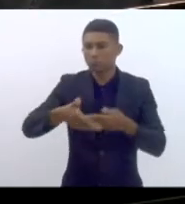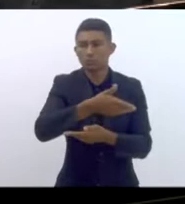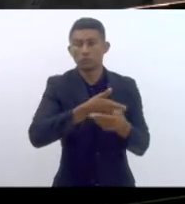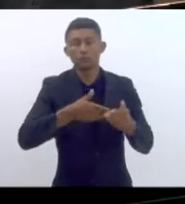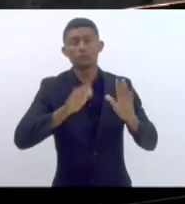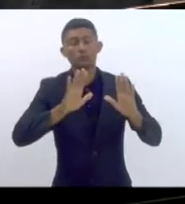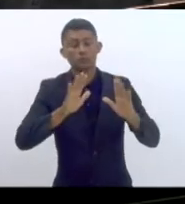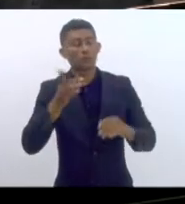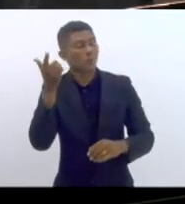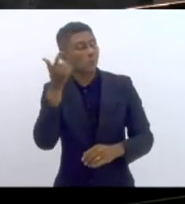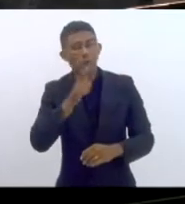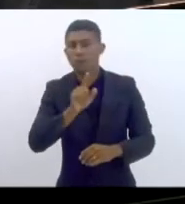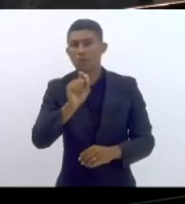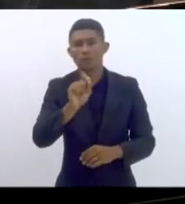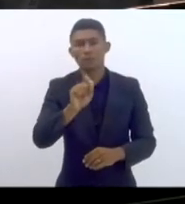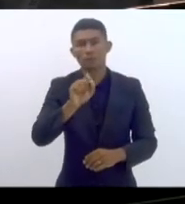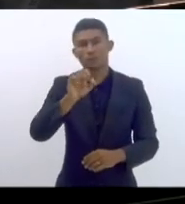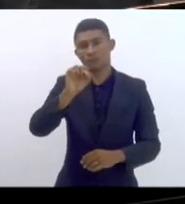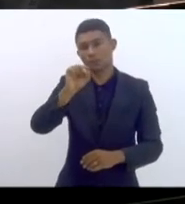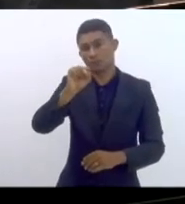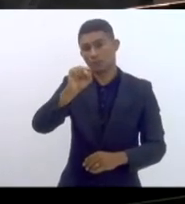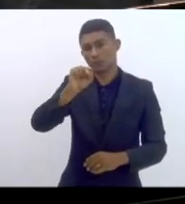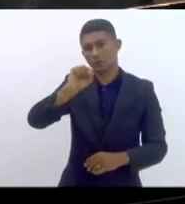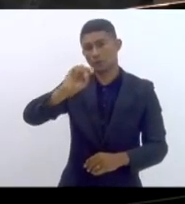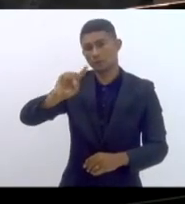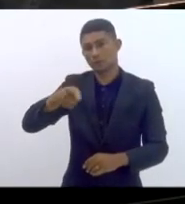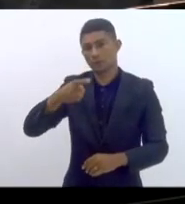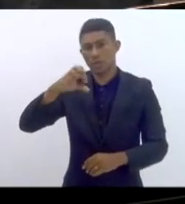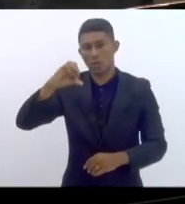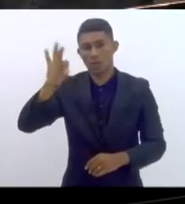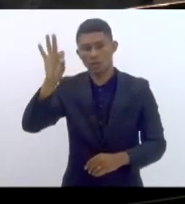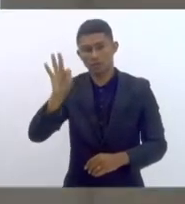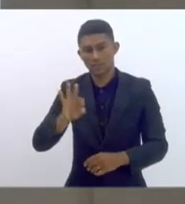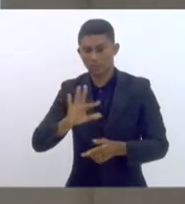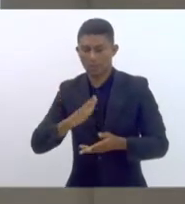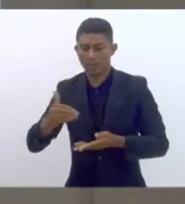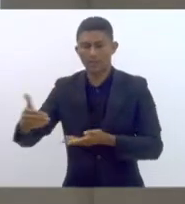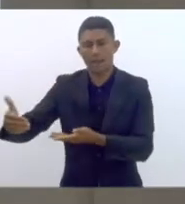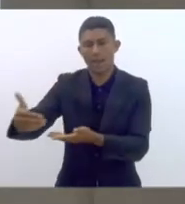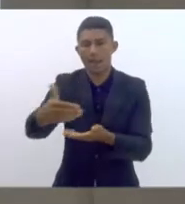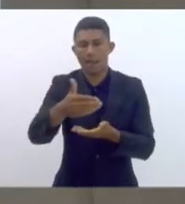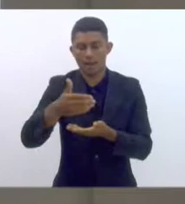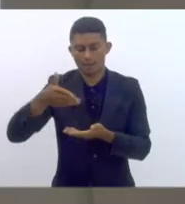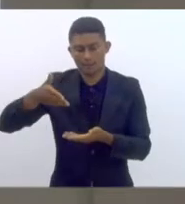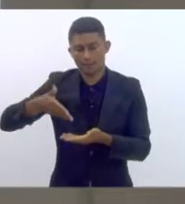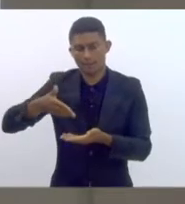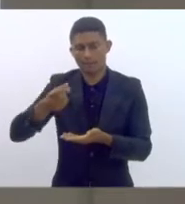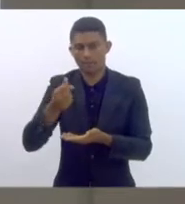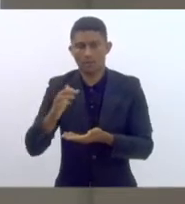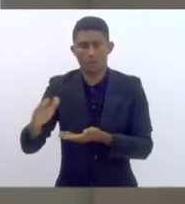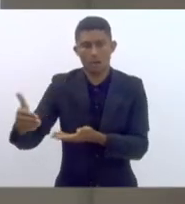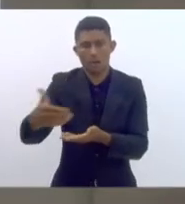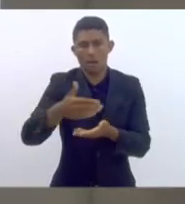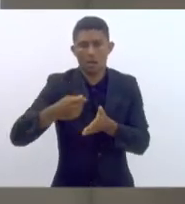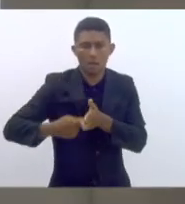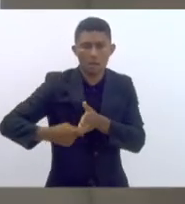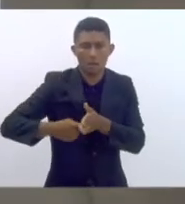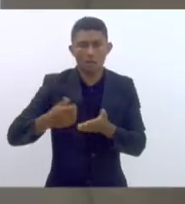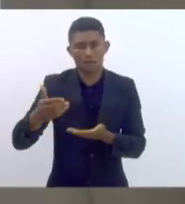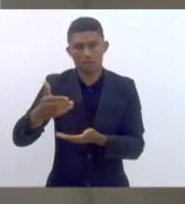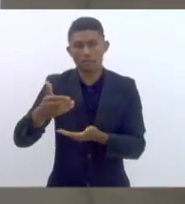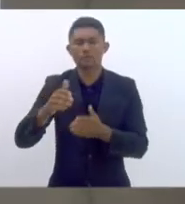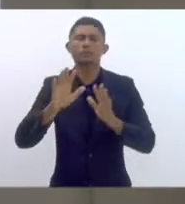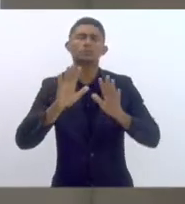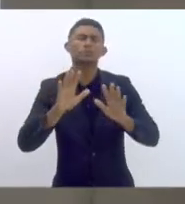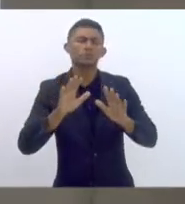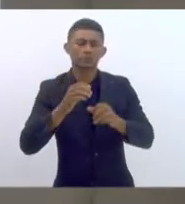média, 8,9% da receita corrente líquida. Tá? É interessante também ver que ali a gente... Final de 2000, a